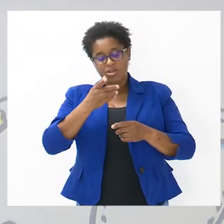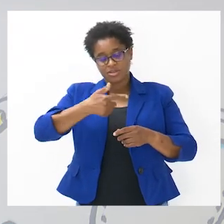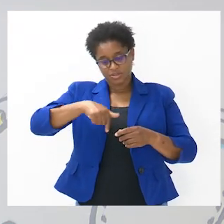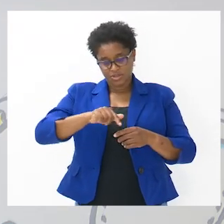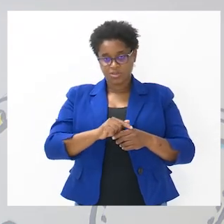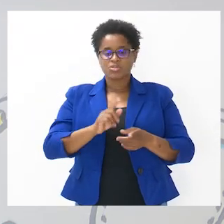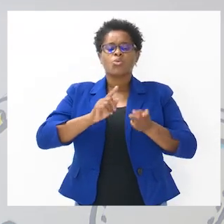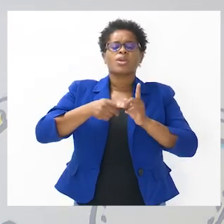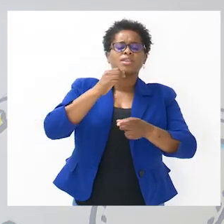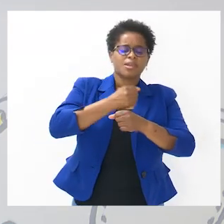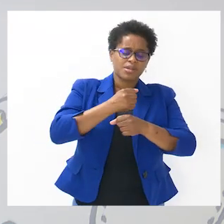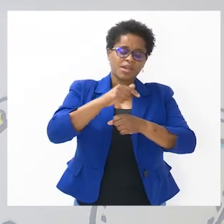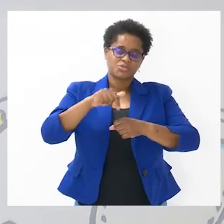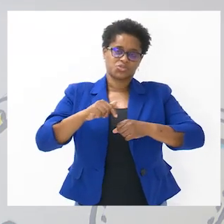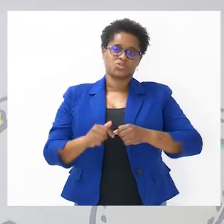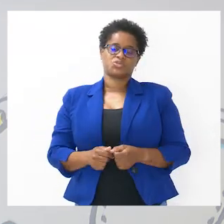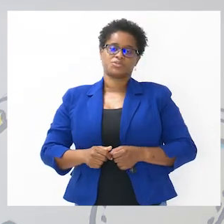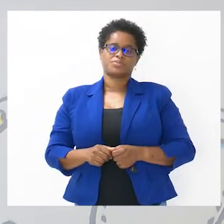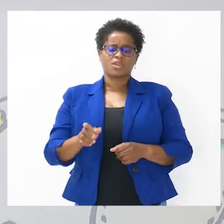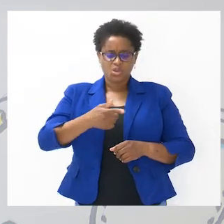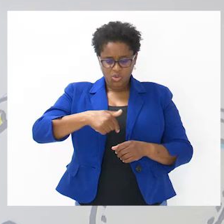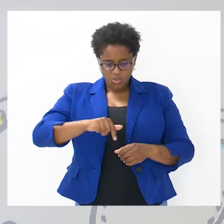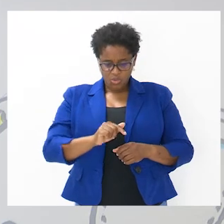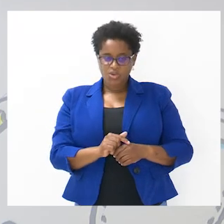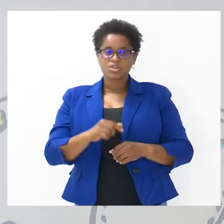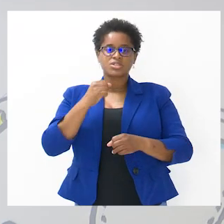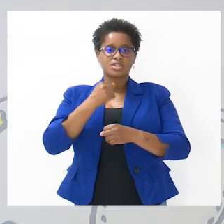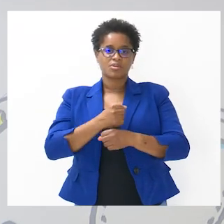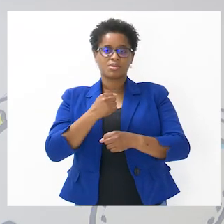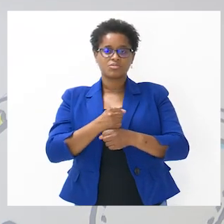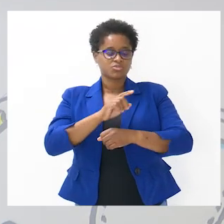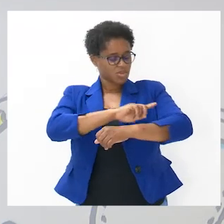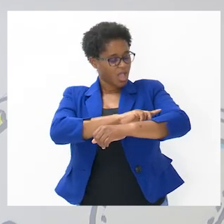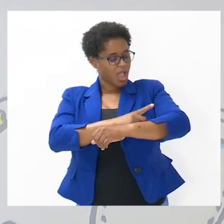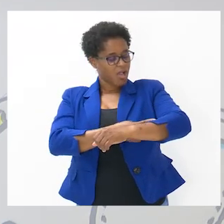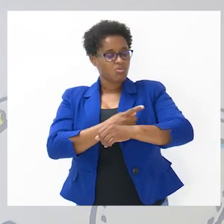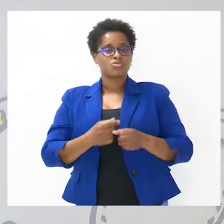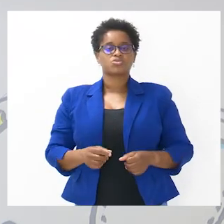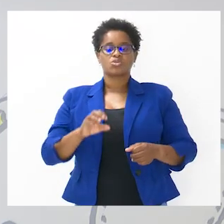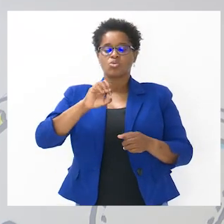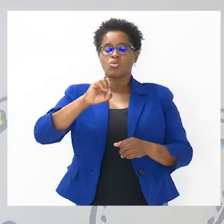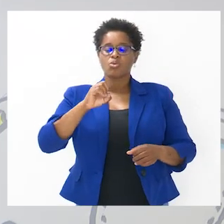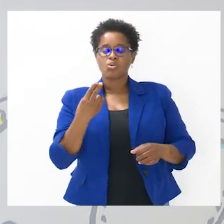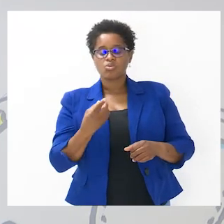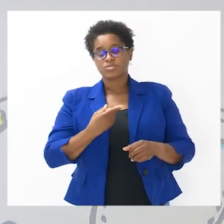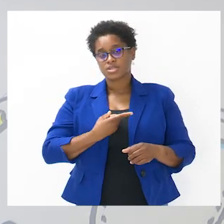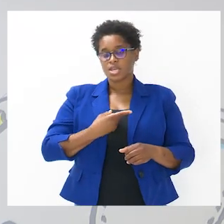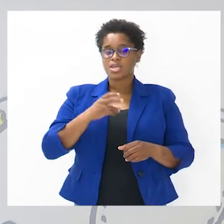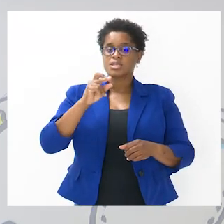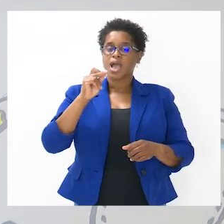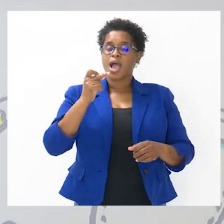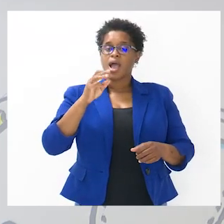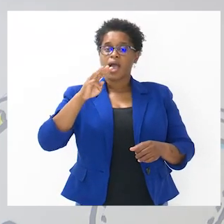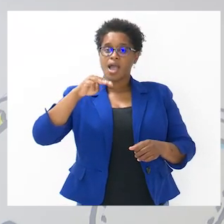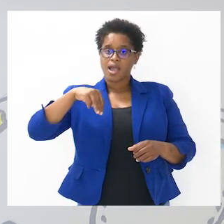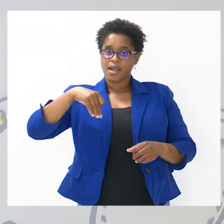aula. O que é que nós vimos hoje? Nós trabalhamos os ângulos, ou seja, a sua